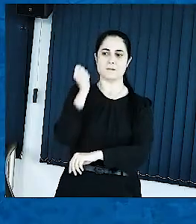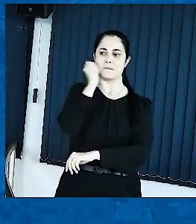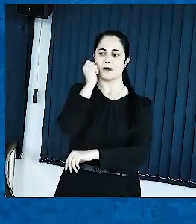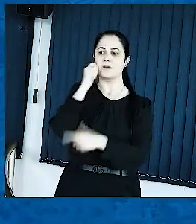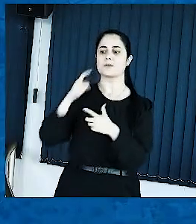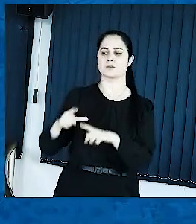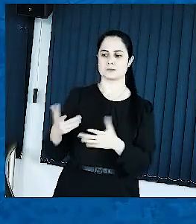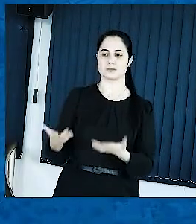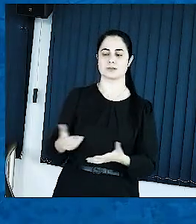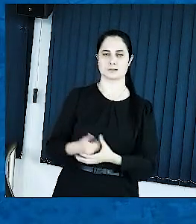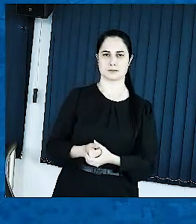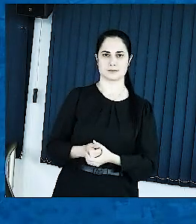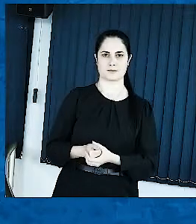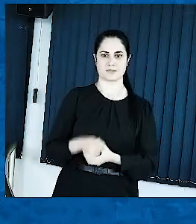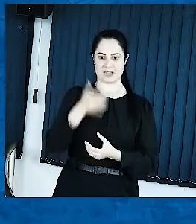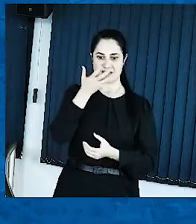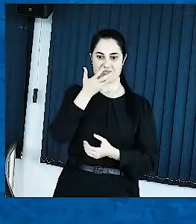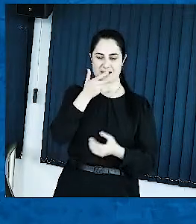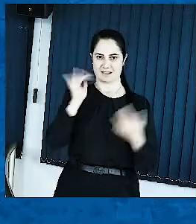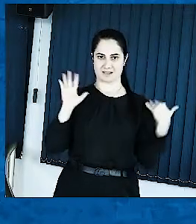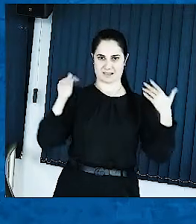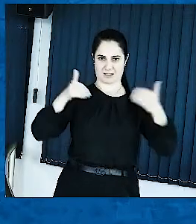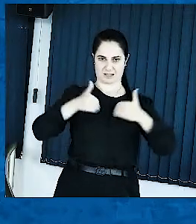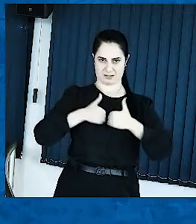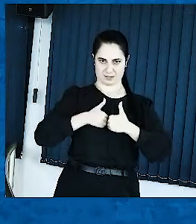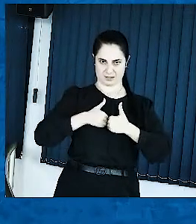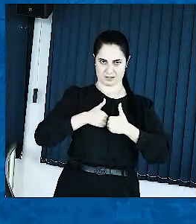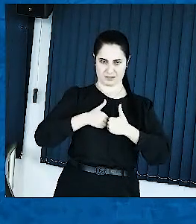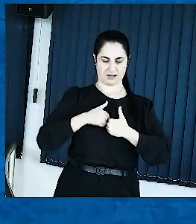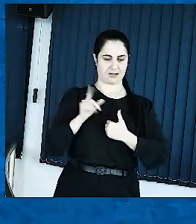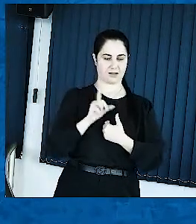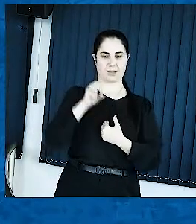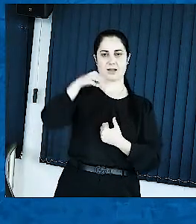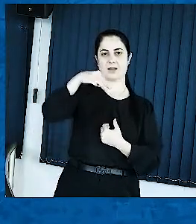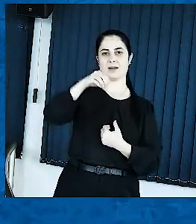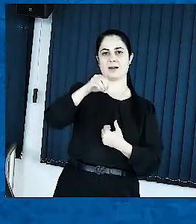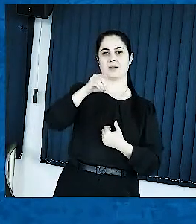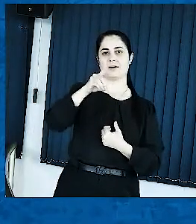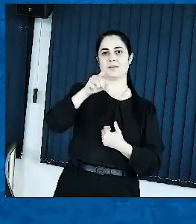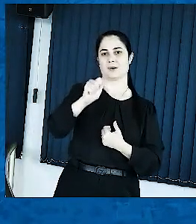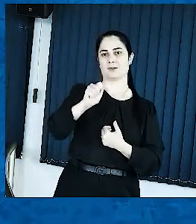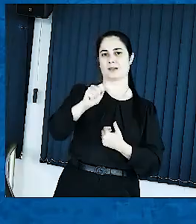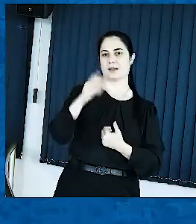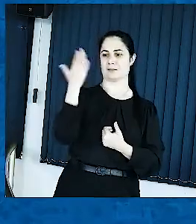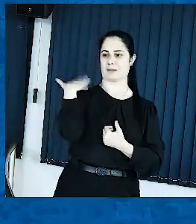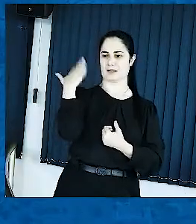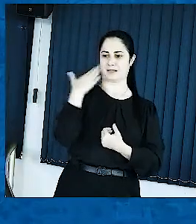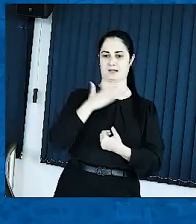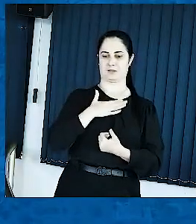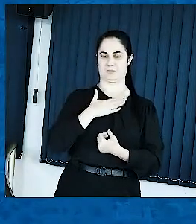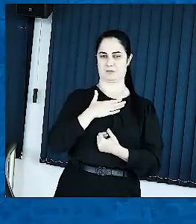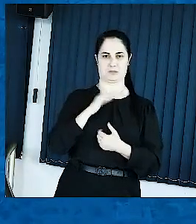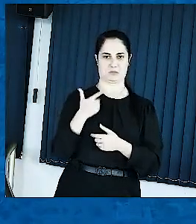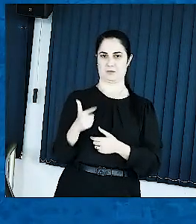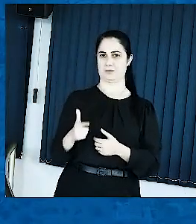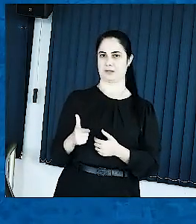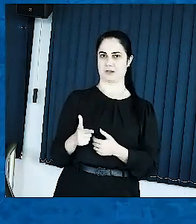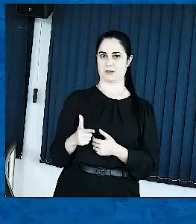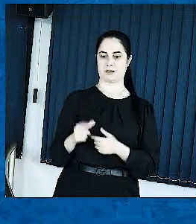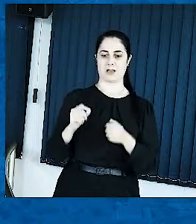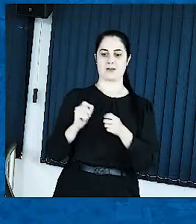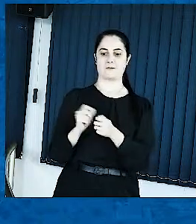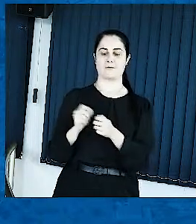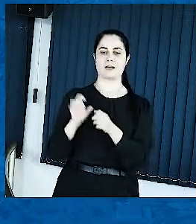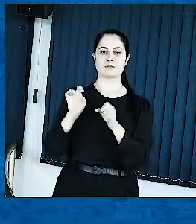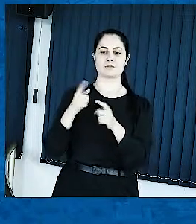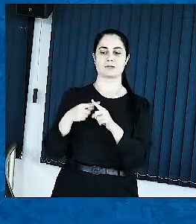mãe? Criança autista, isso é moda. Na minha época não existia. Está fazendo de